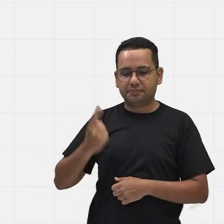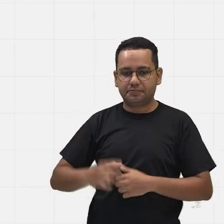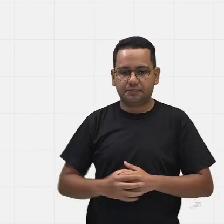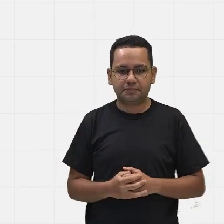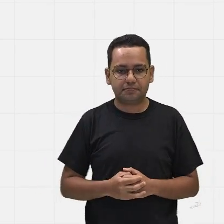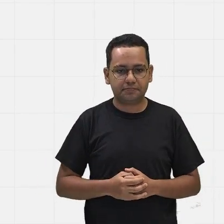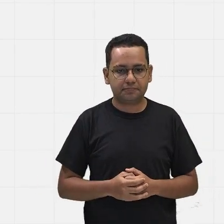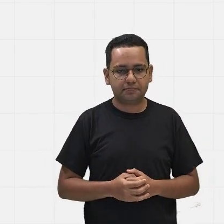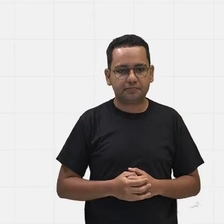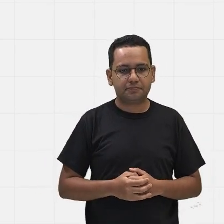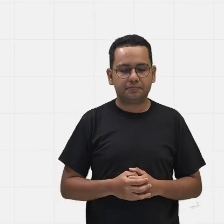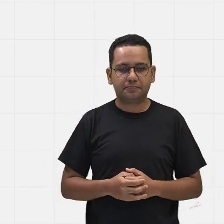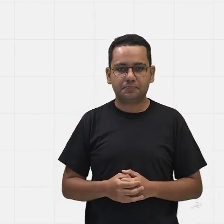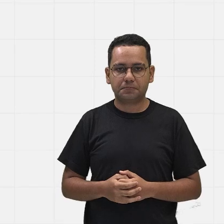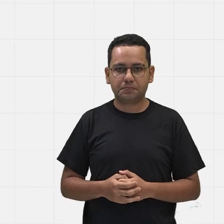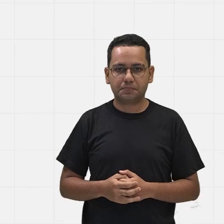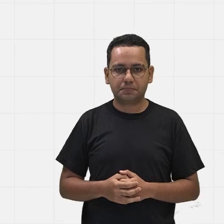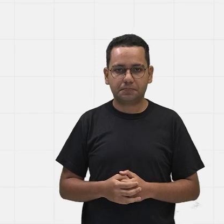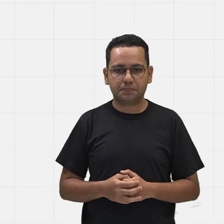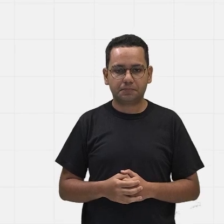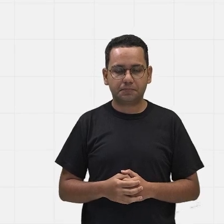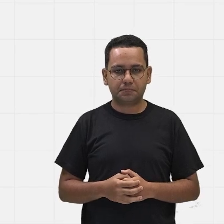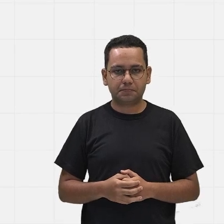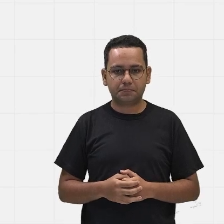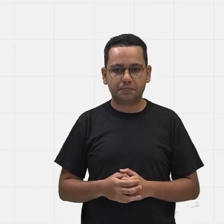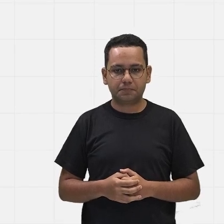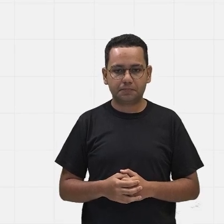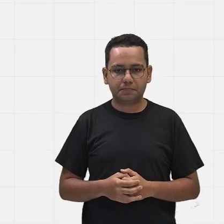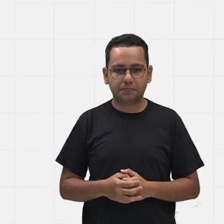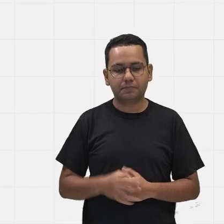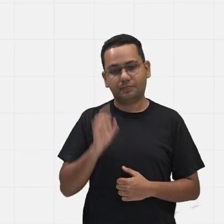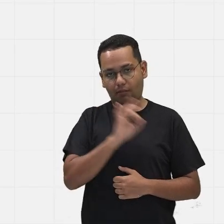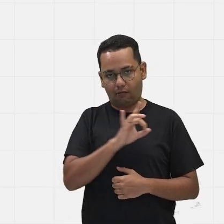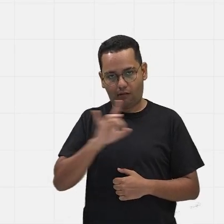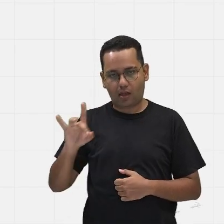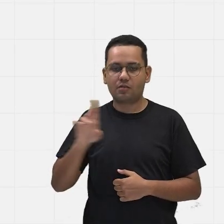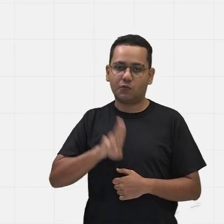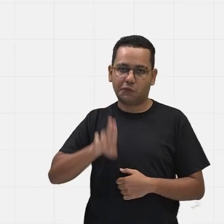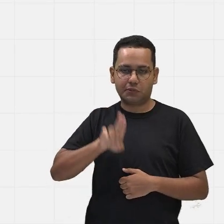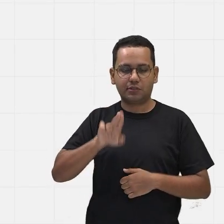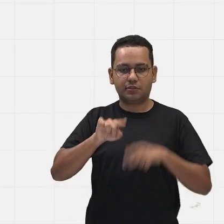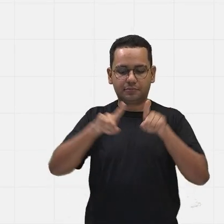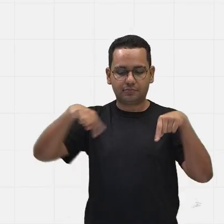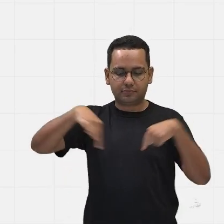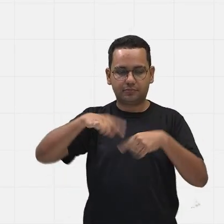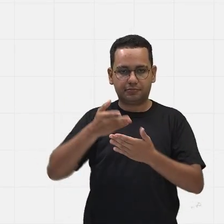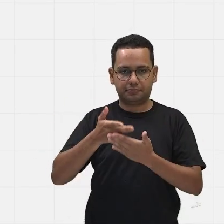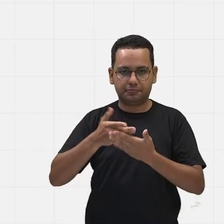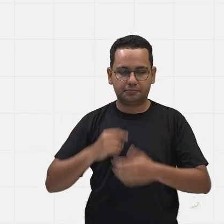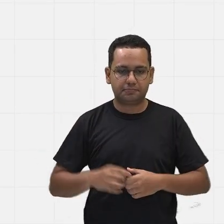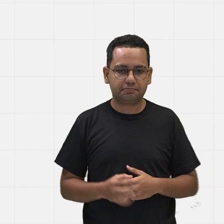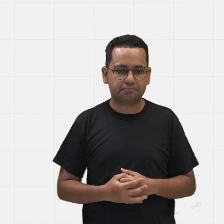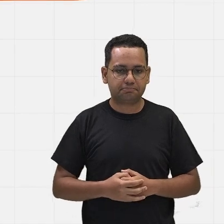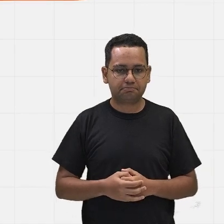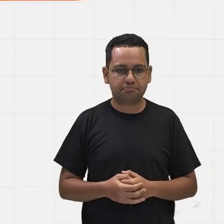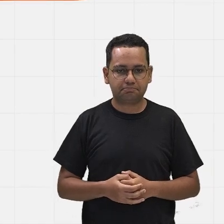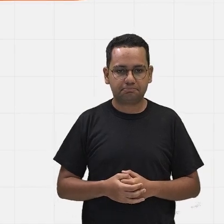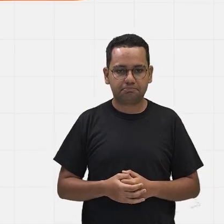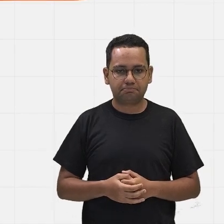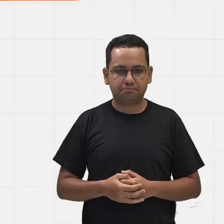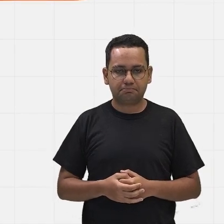Logitech C920. Temos a orbital, tá? Vamos lá, seguinte.